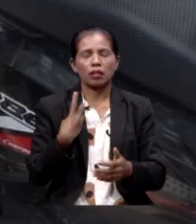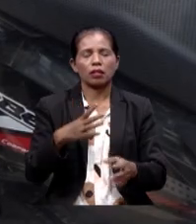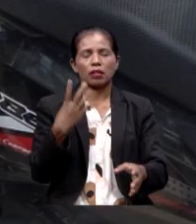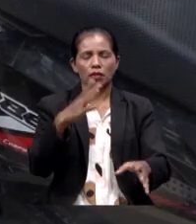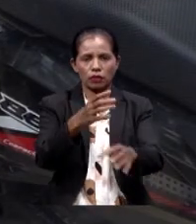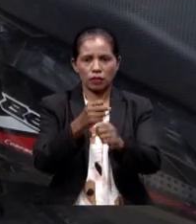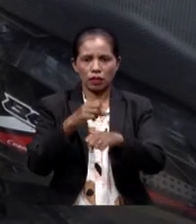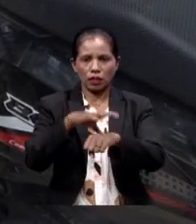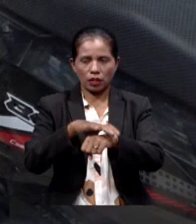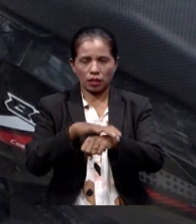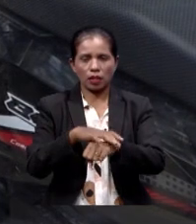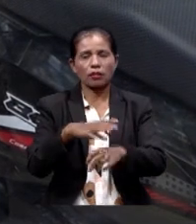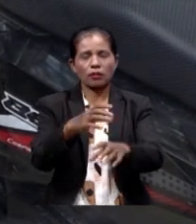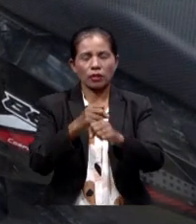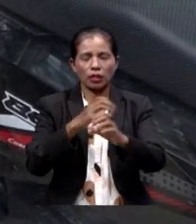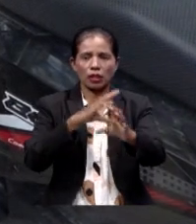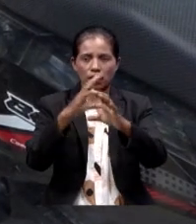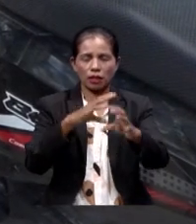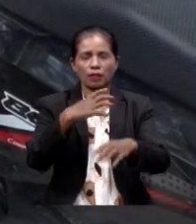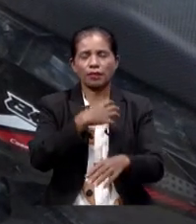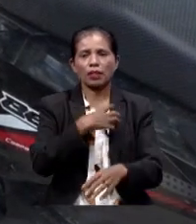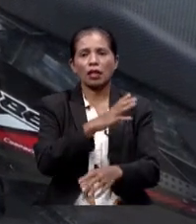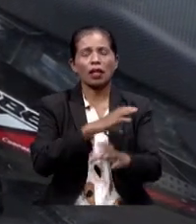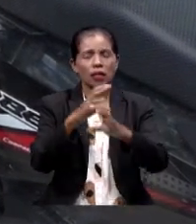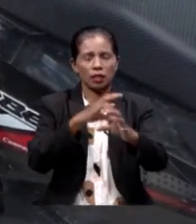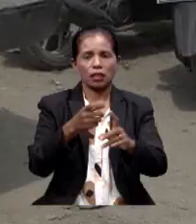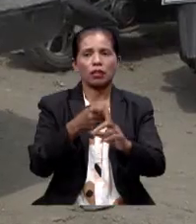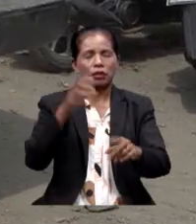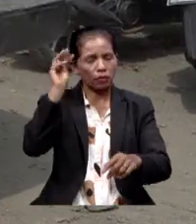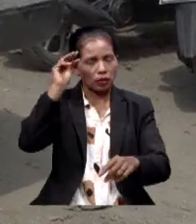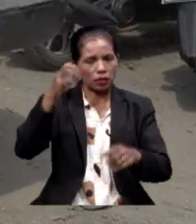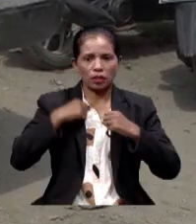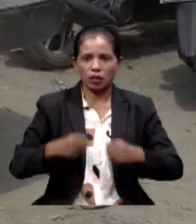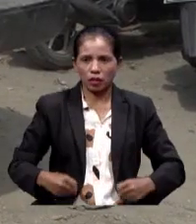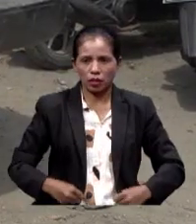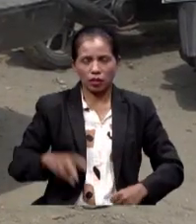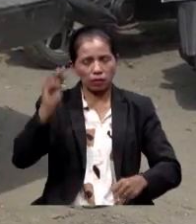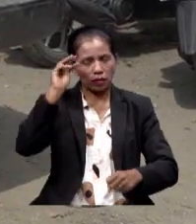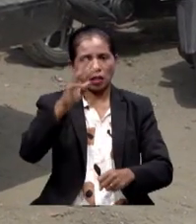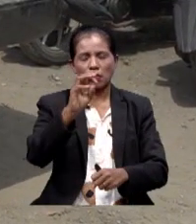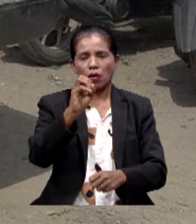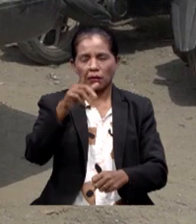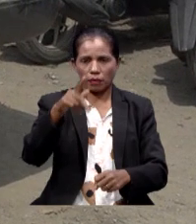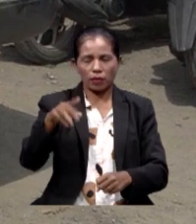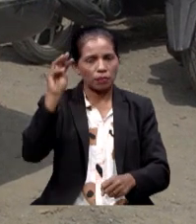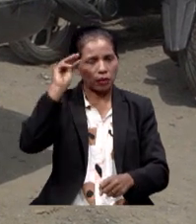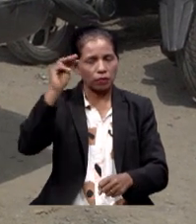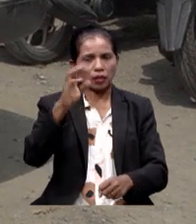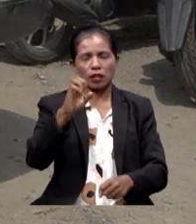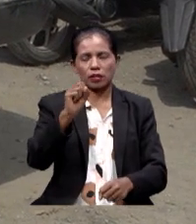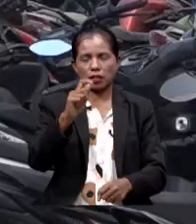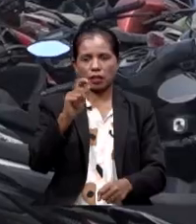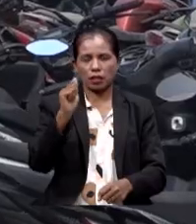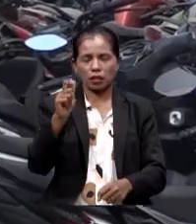na kareta lima ne be polisia transito prende mai husi ministério saúde ministério obras públicas ministério estatal